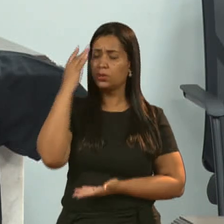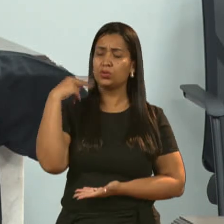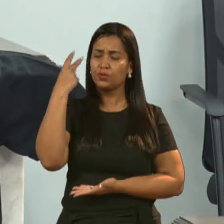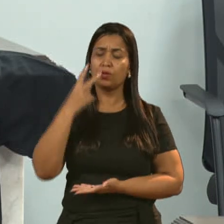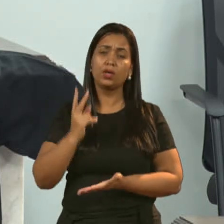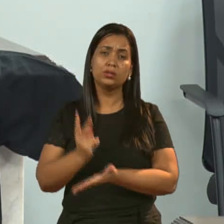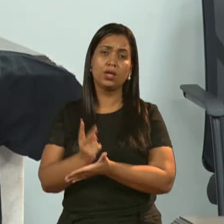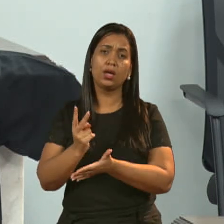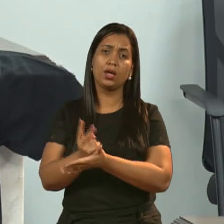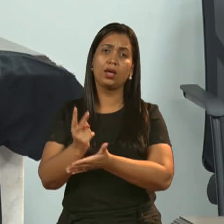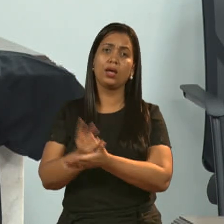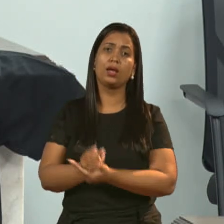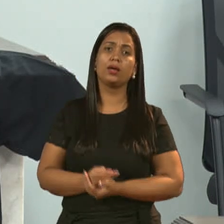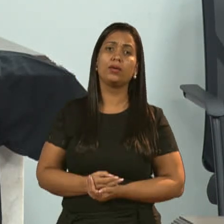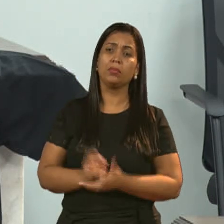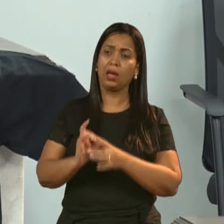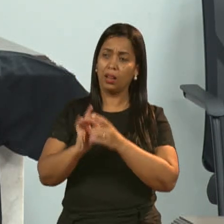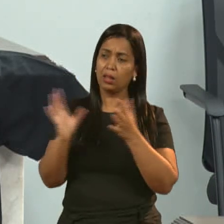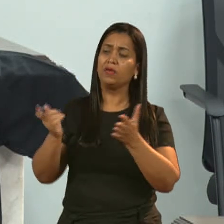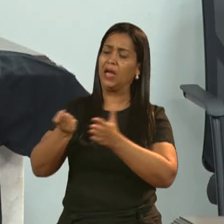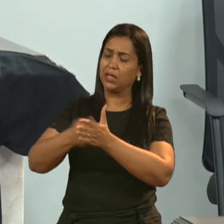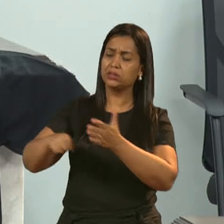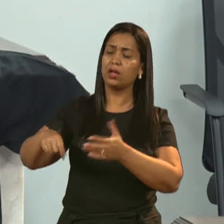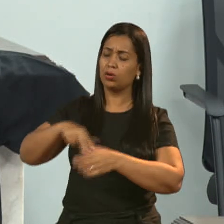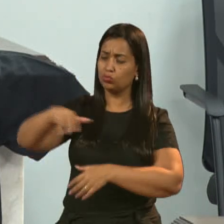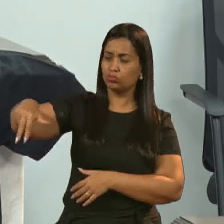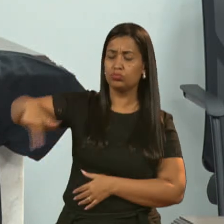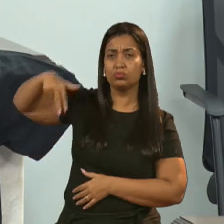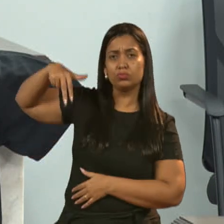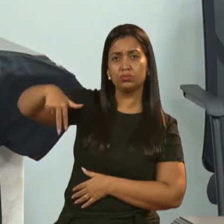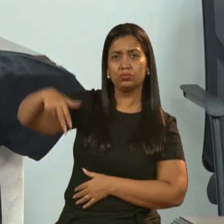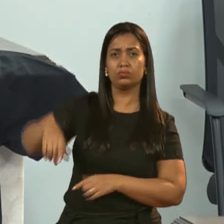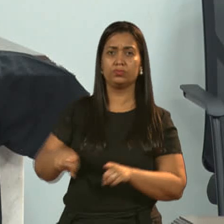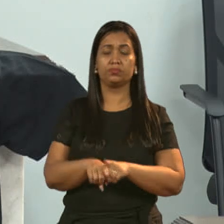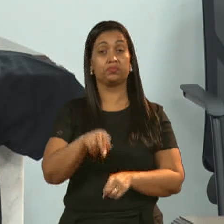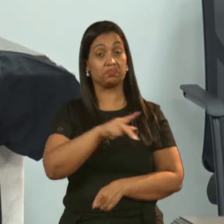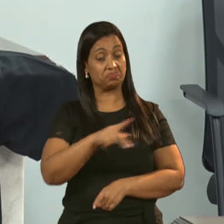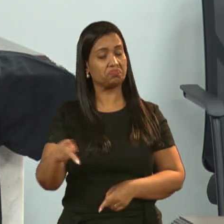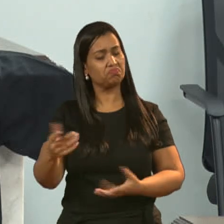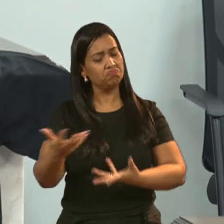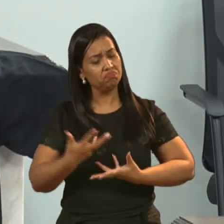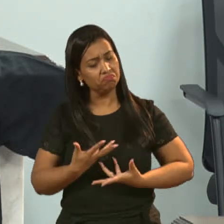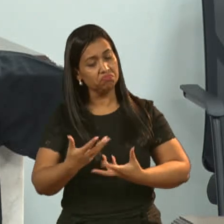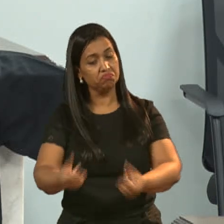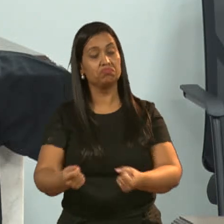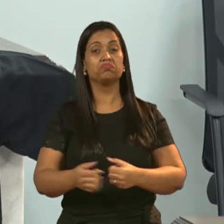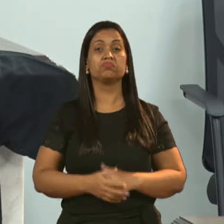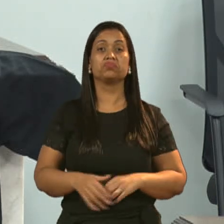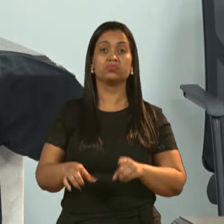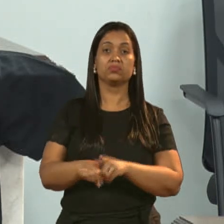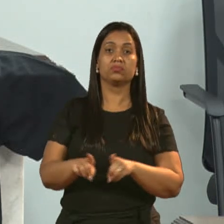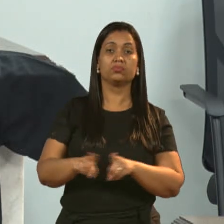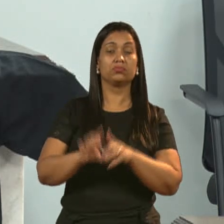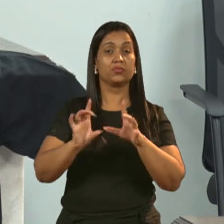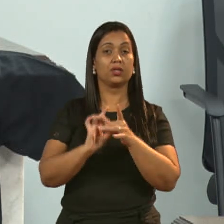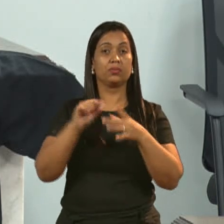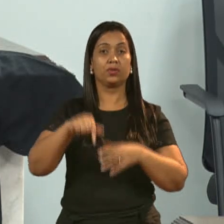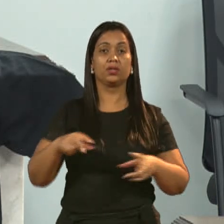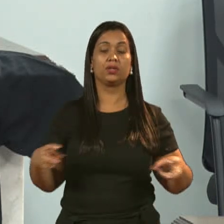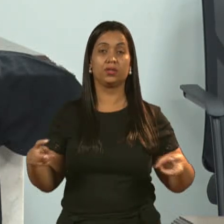assinaram a tribuna de forma coletiva. E ao nosso presidente por ter me recebido essa semana no gabinete e se colocando à disposição da